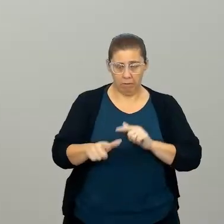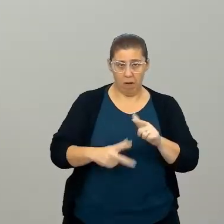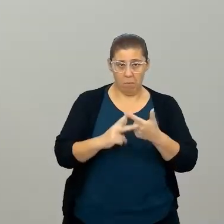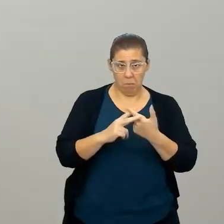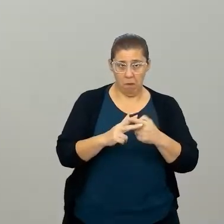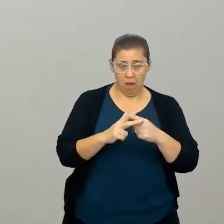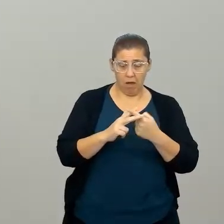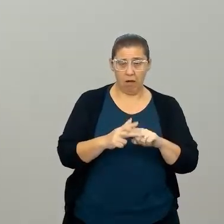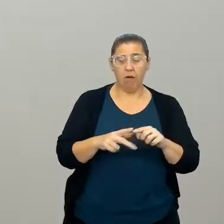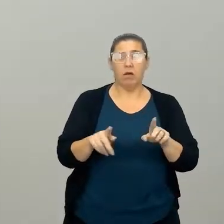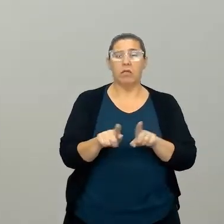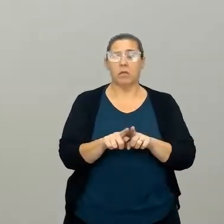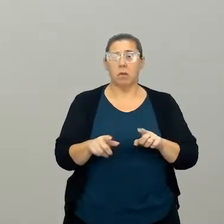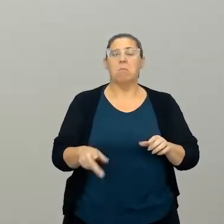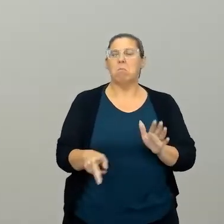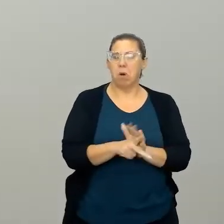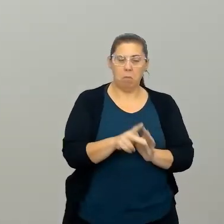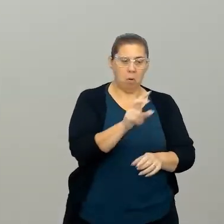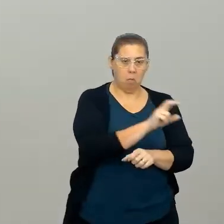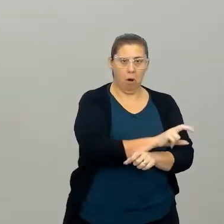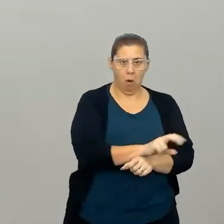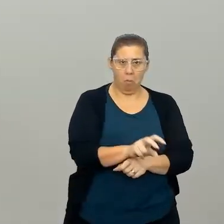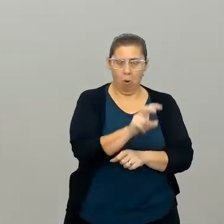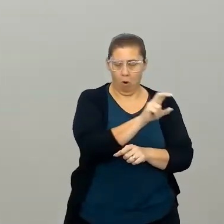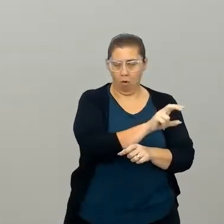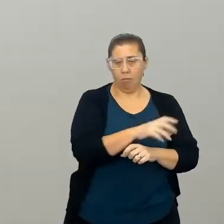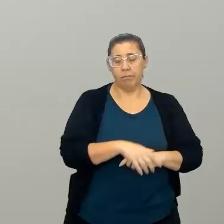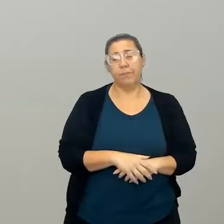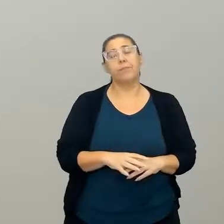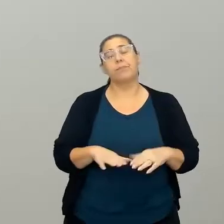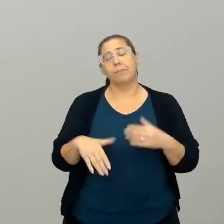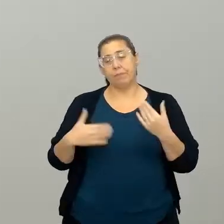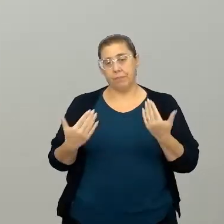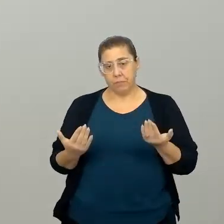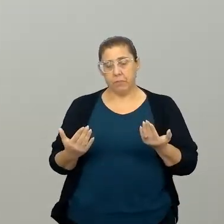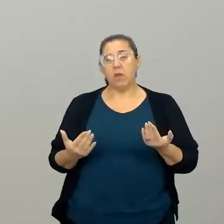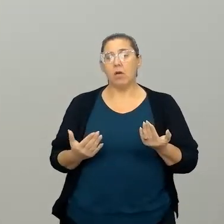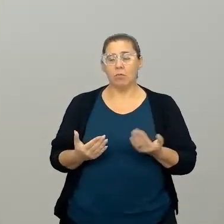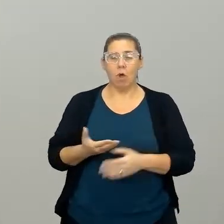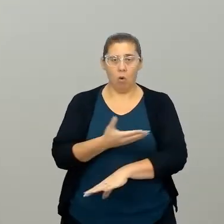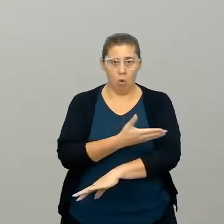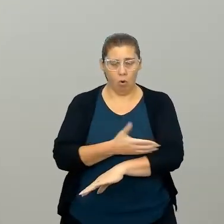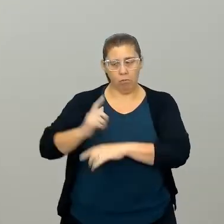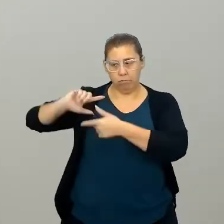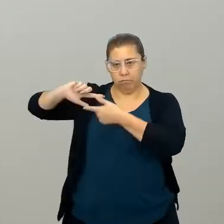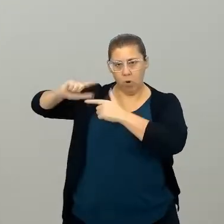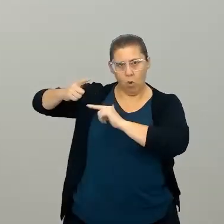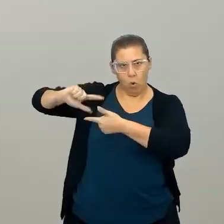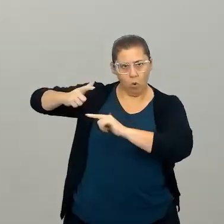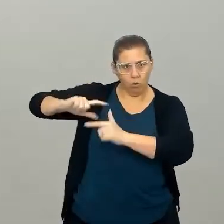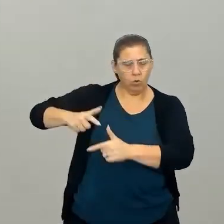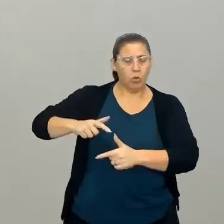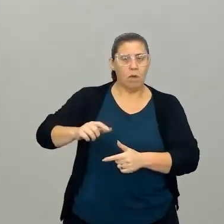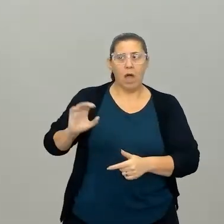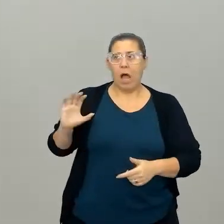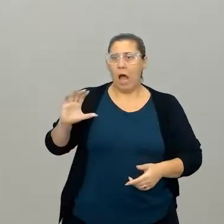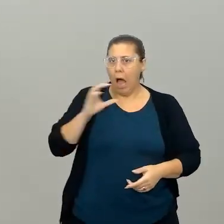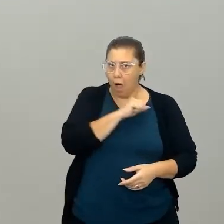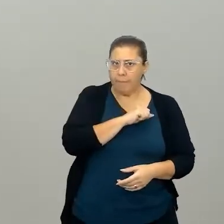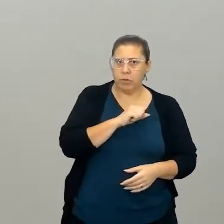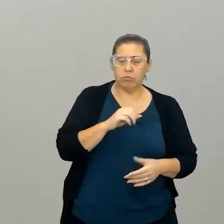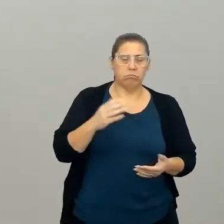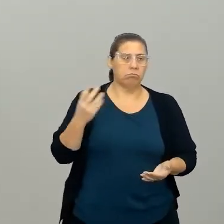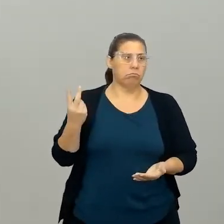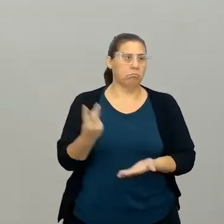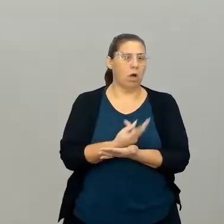vezes feito por robôs. Essa é uma tendência que é claro que a gente não vai dizer que é do dia para a noite. E é